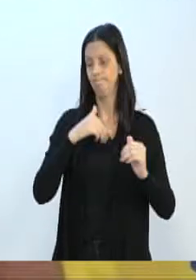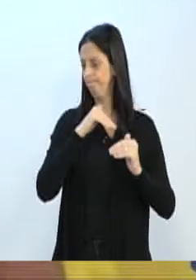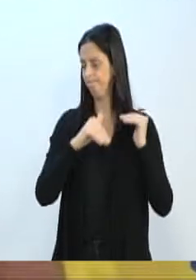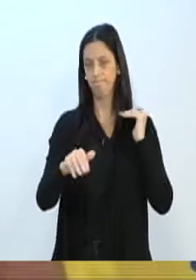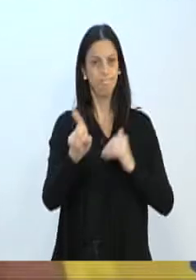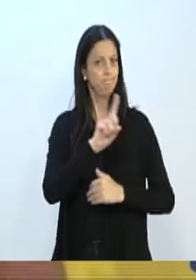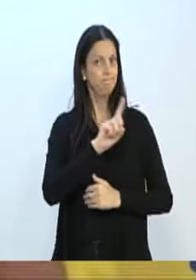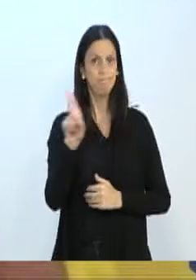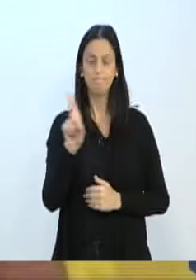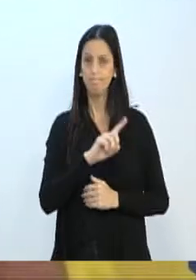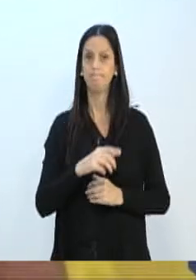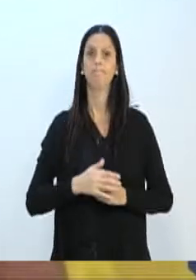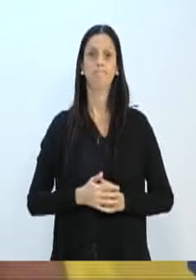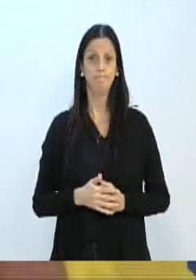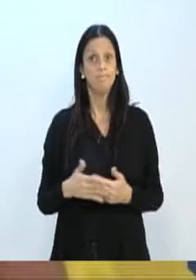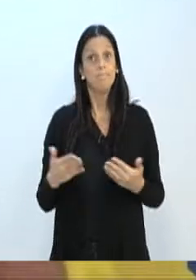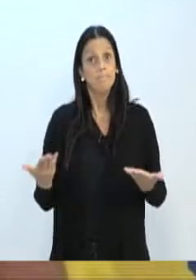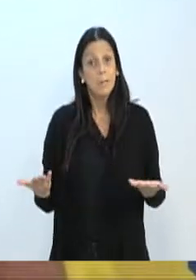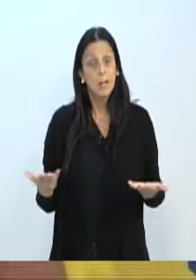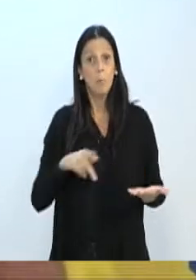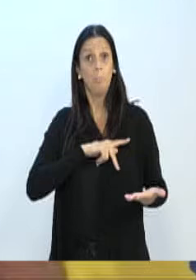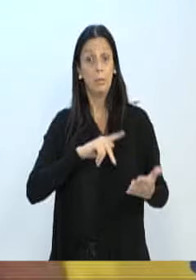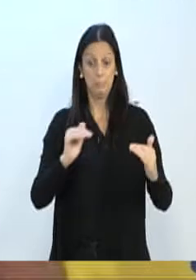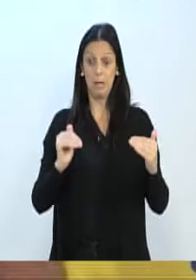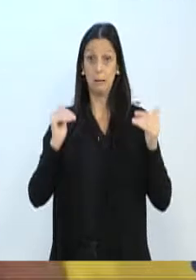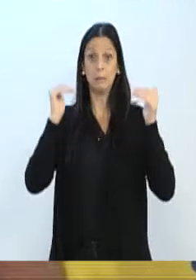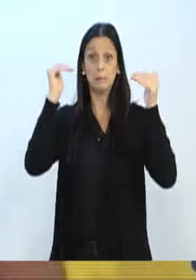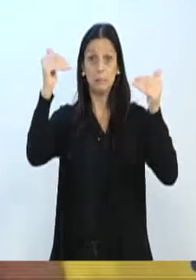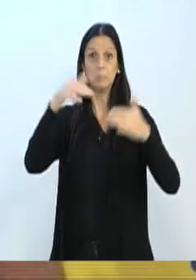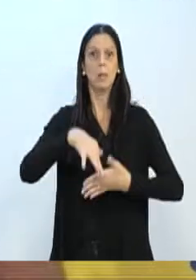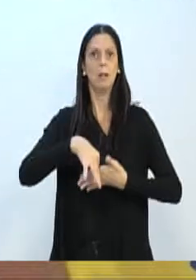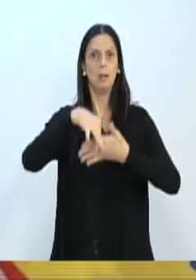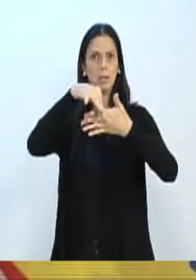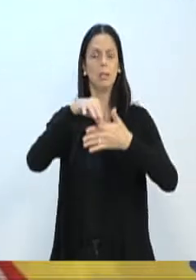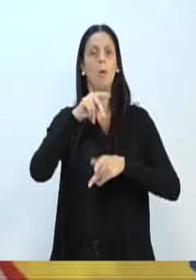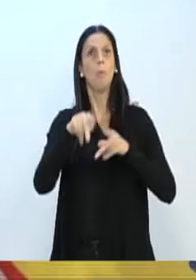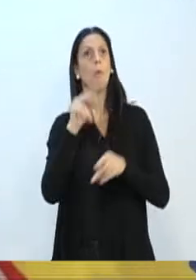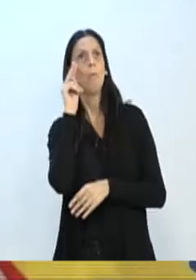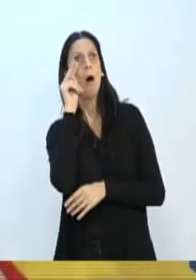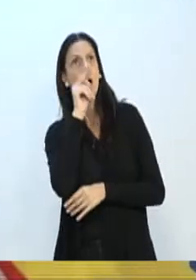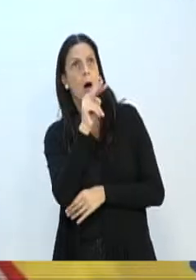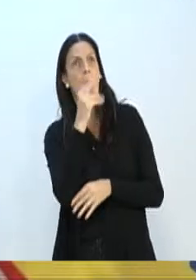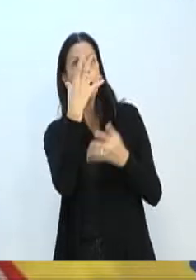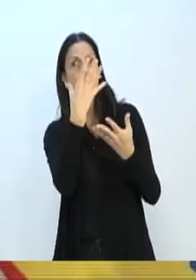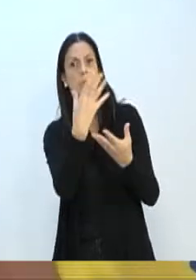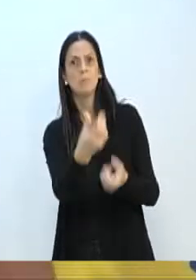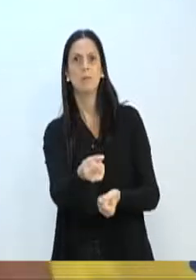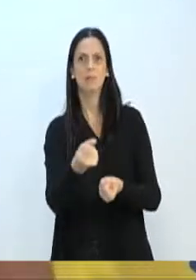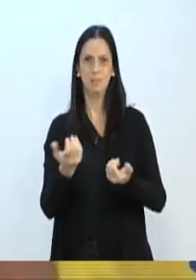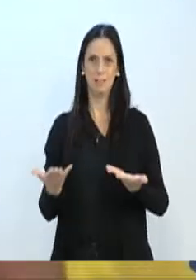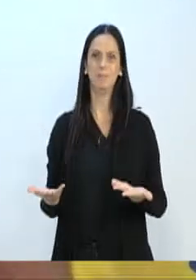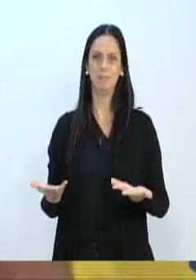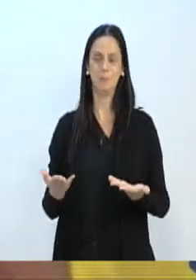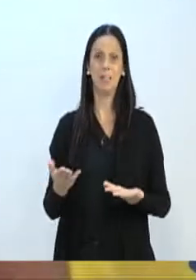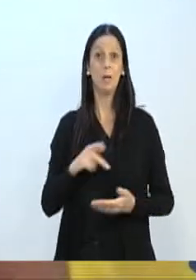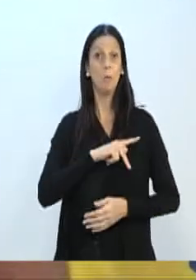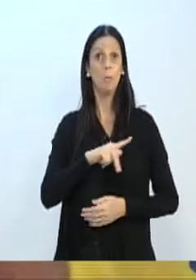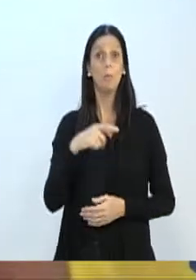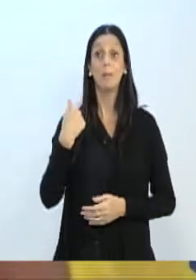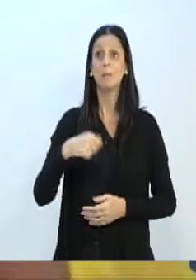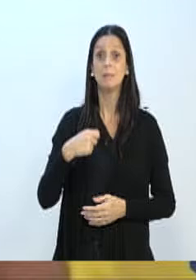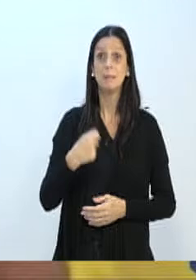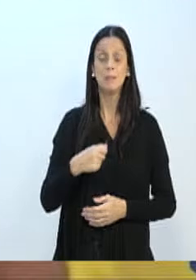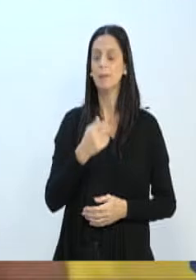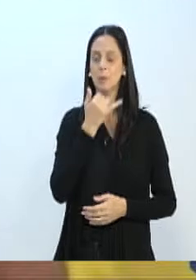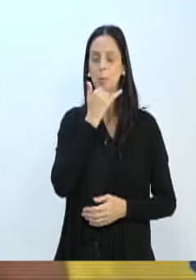que ele sendo nosso líder maior, importante é a população ter acesso a esse vídeo e acompanhar e sair